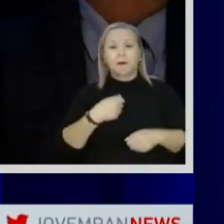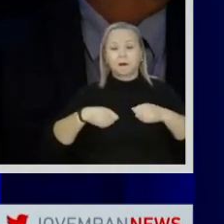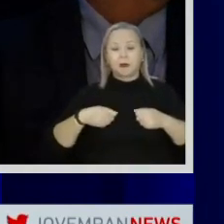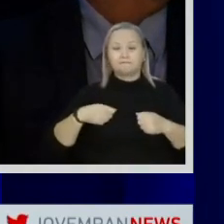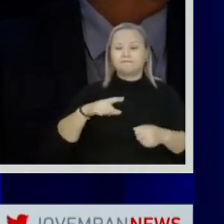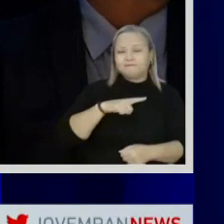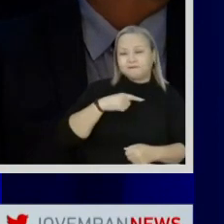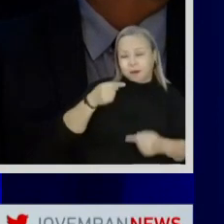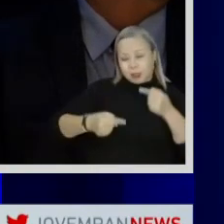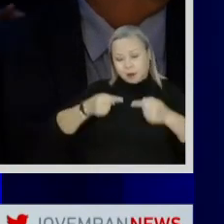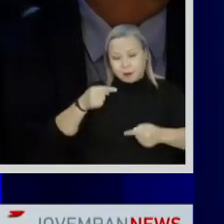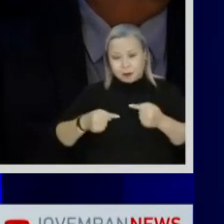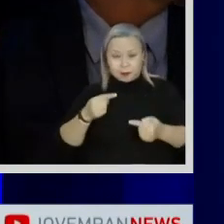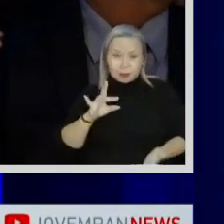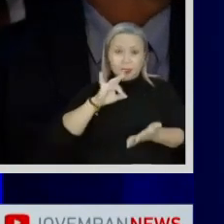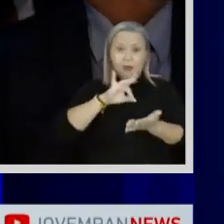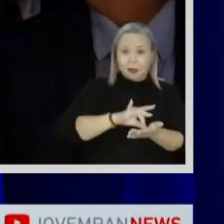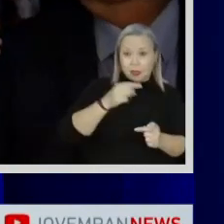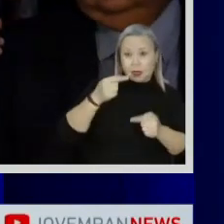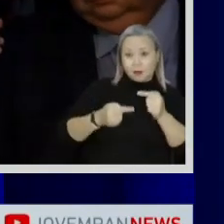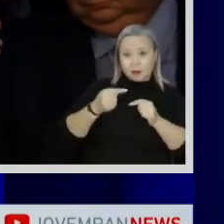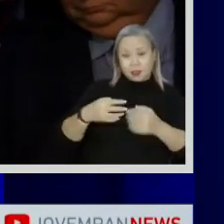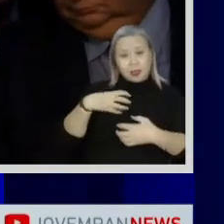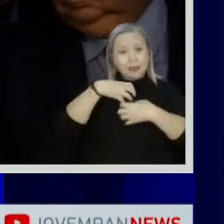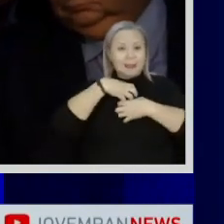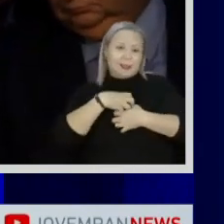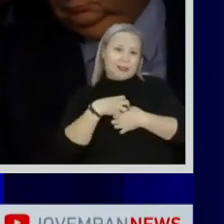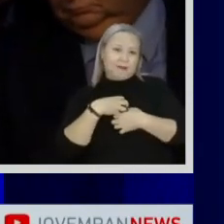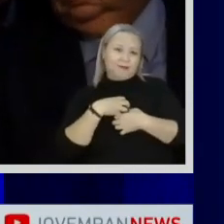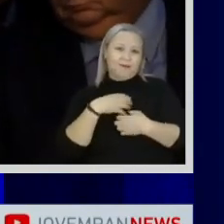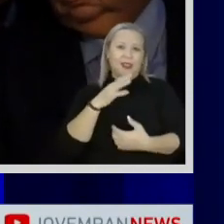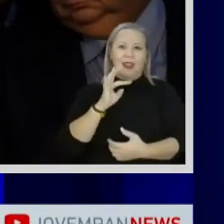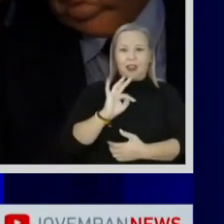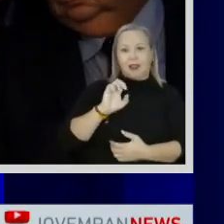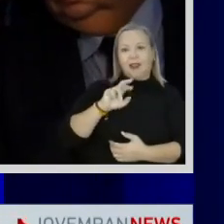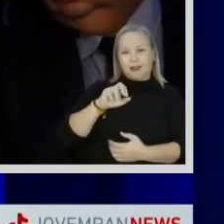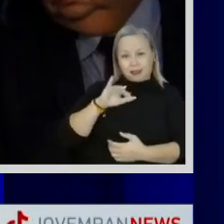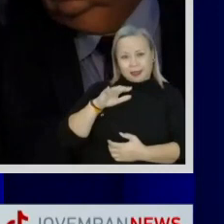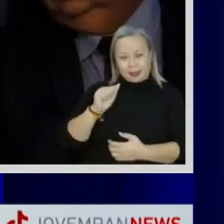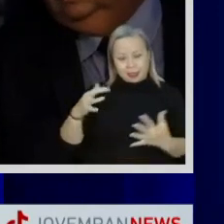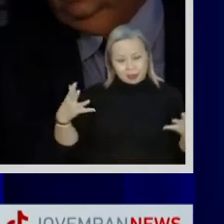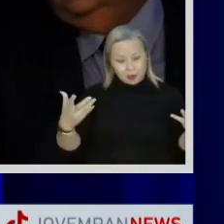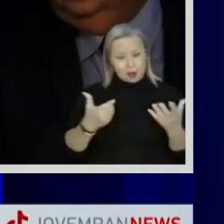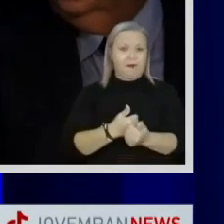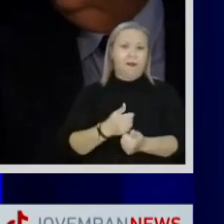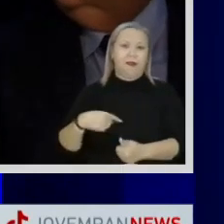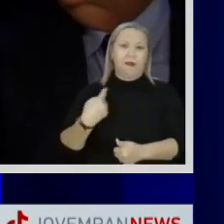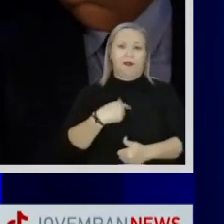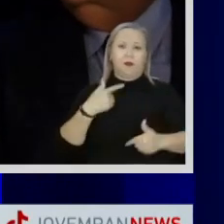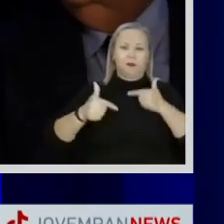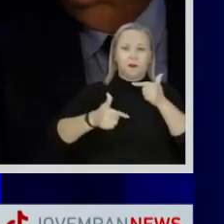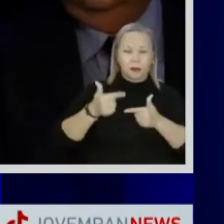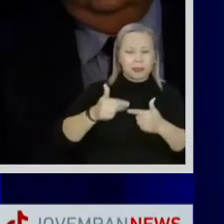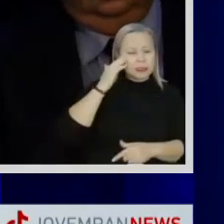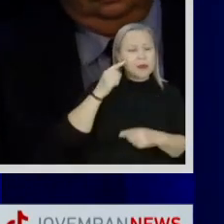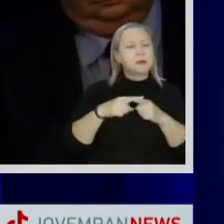e é tudo em prol da democracia. A democracia, na verdade, na boca de esquerdista, virou uma palavra-chave.